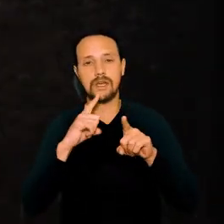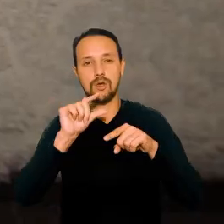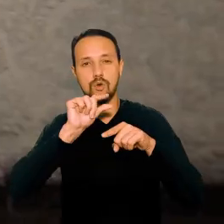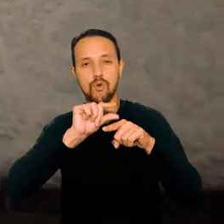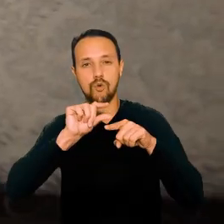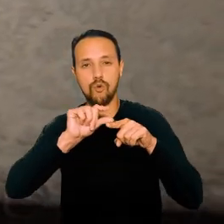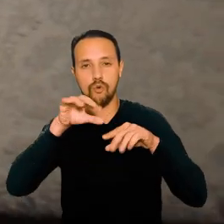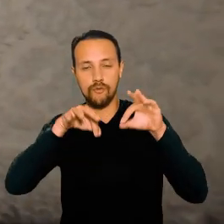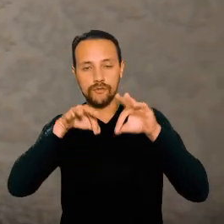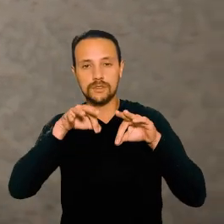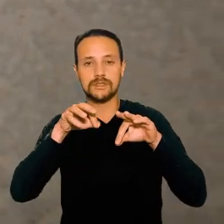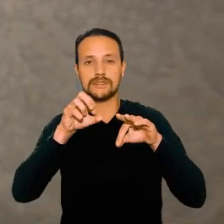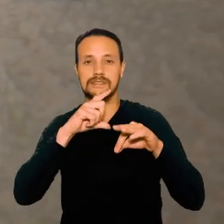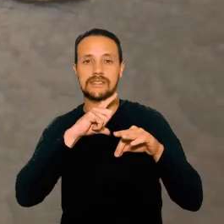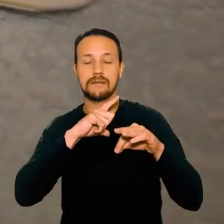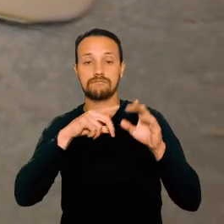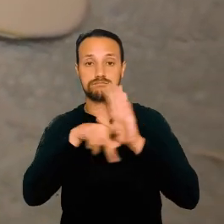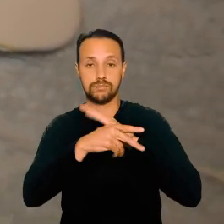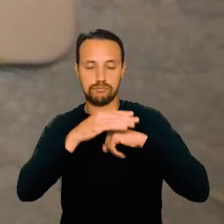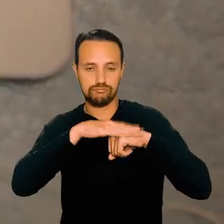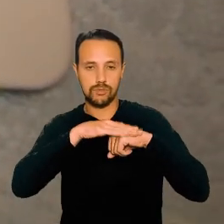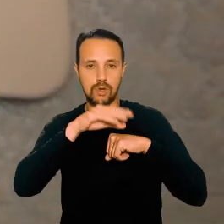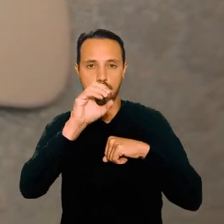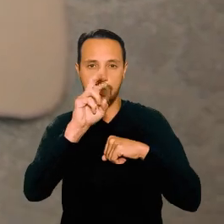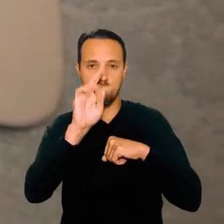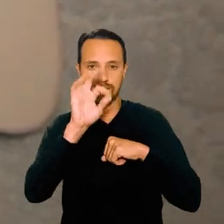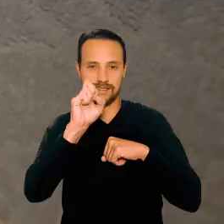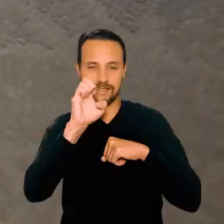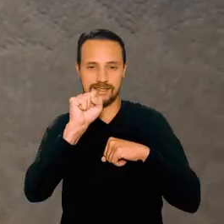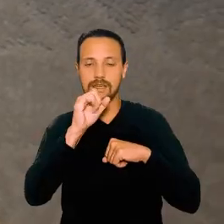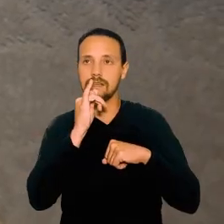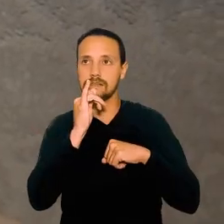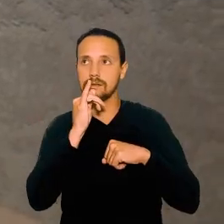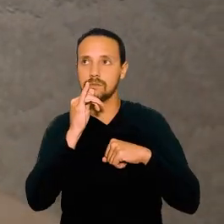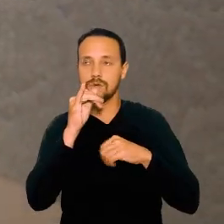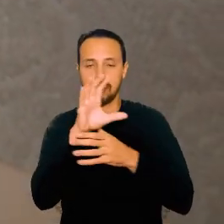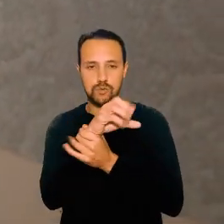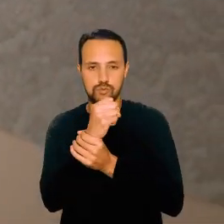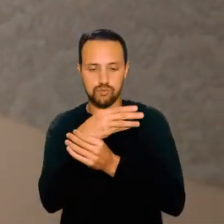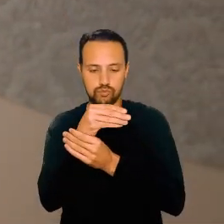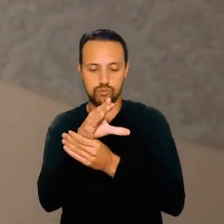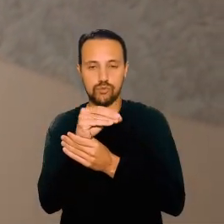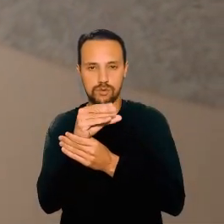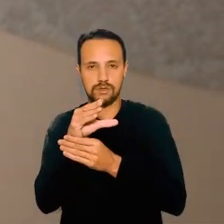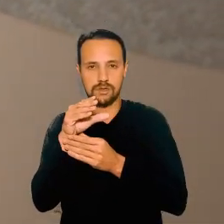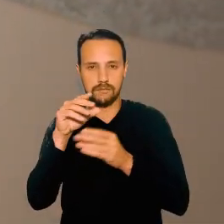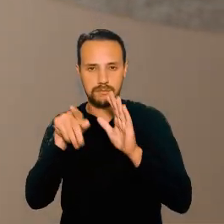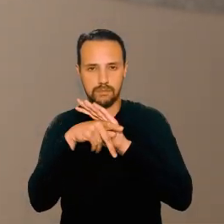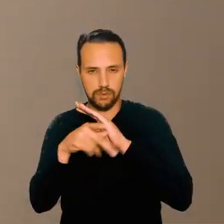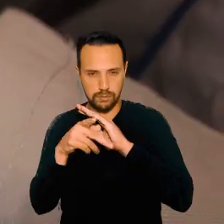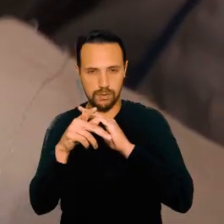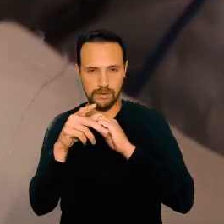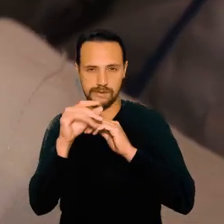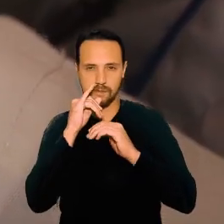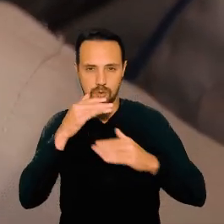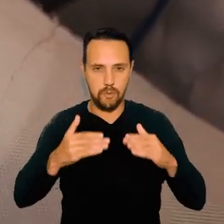o James, que é o nosso artista mirim. James, que é conhecido na TV ADFIP, participa da fanfarra